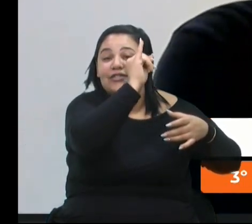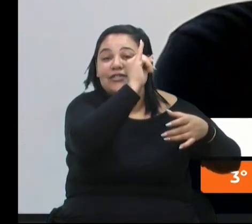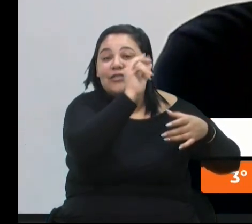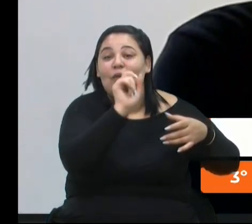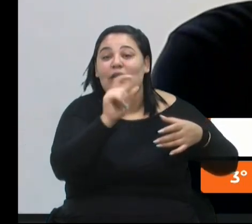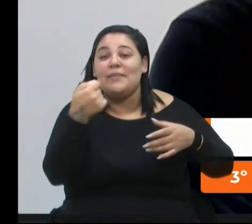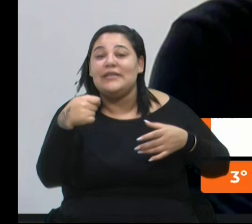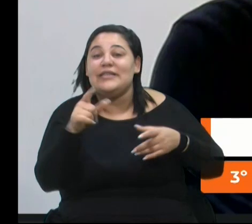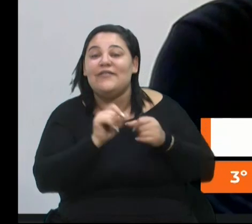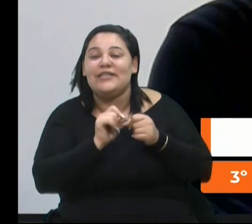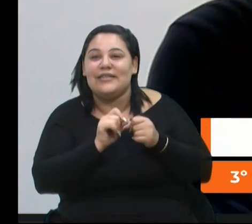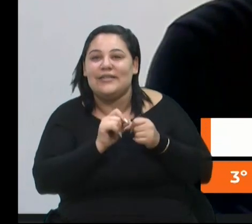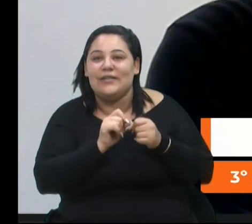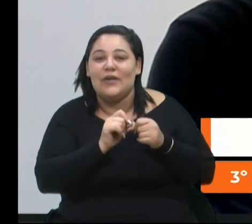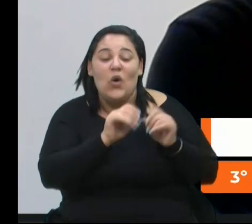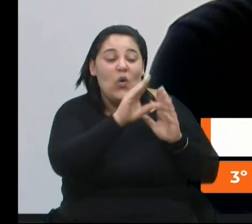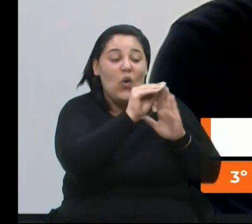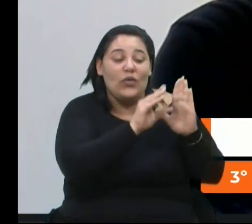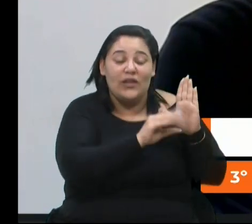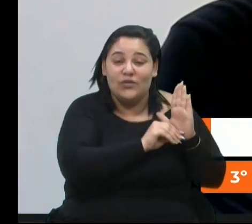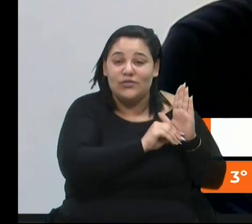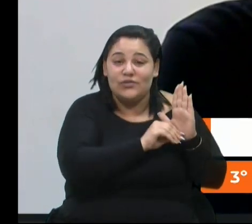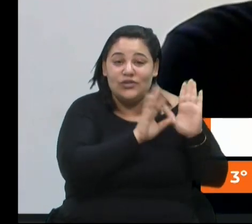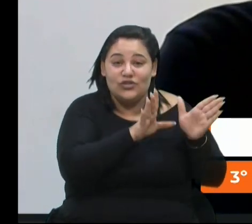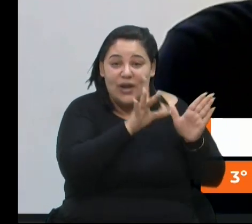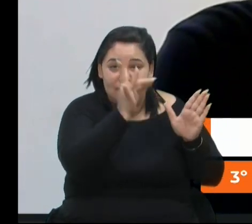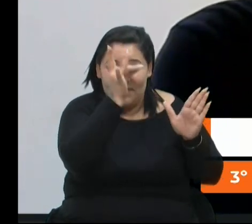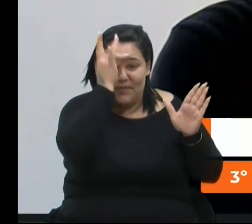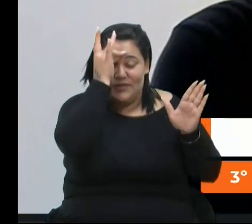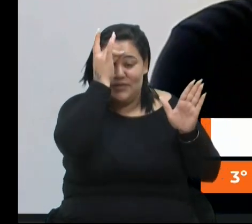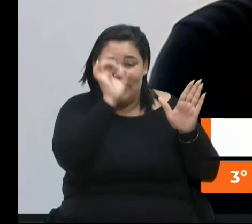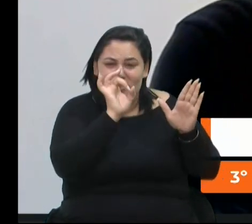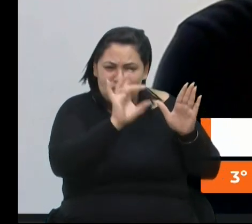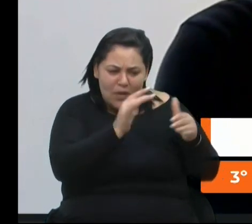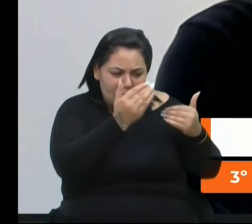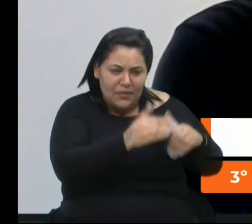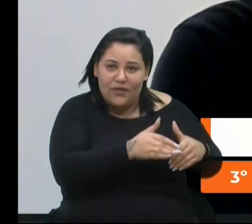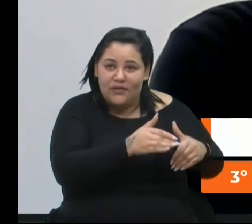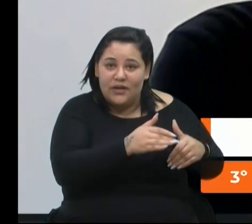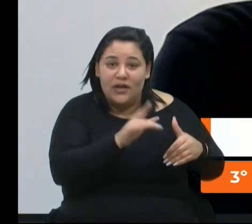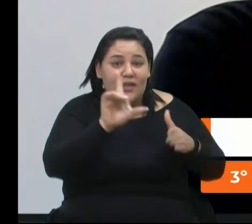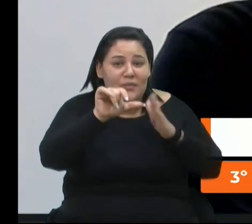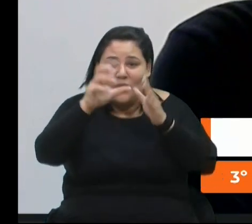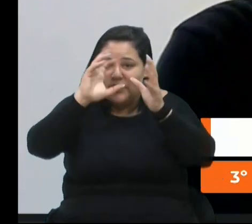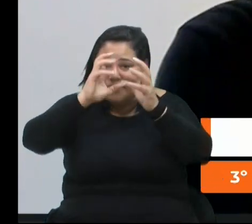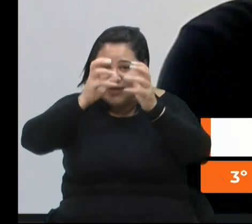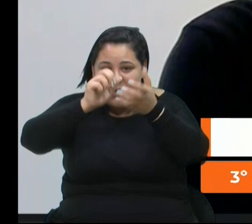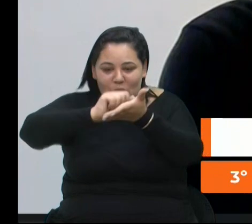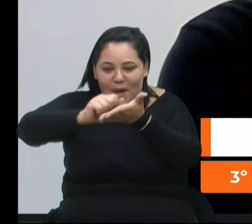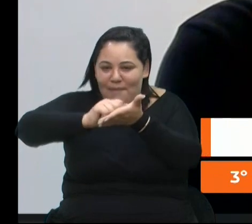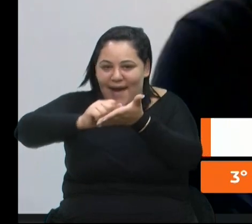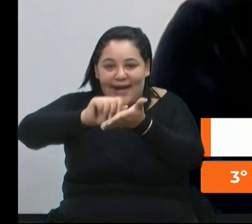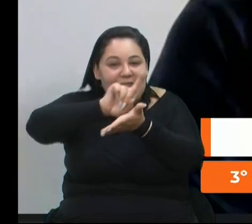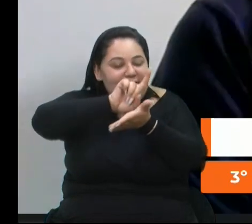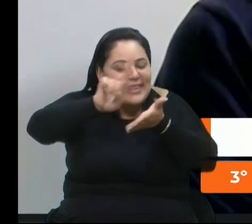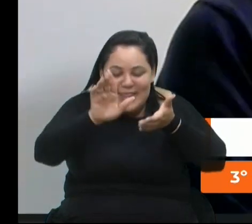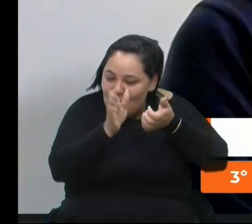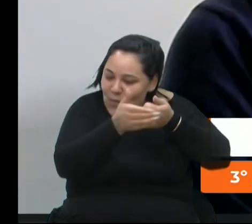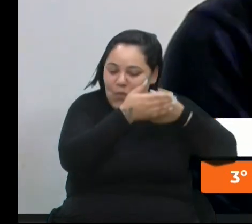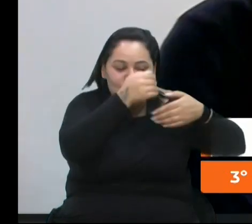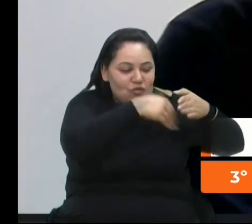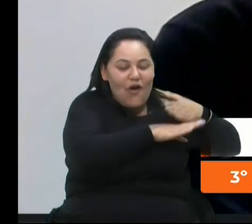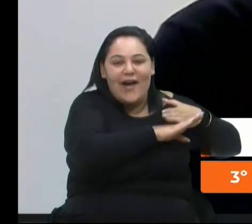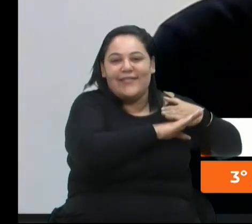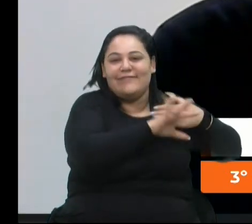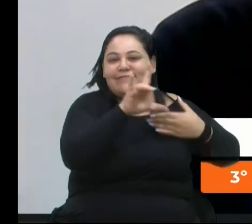importante, o que é necessário. Aquele conteúdo que você já botou na cabeça que era só para a prova, depois ele apaga. Ele não vai guardar. Então,